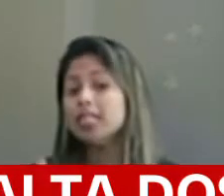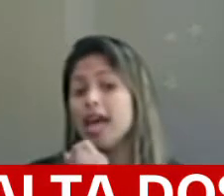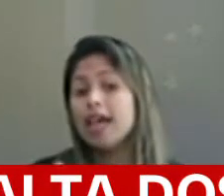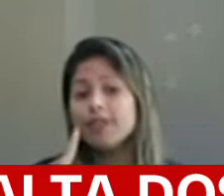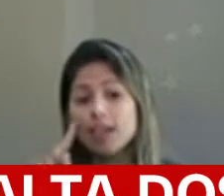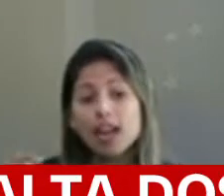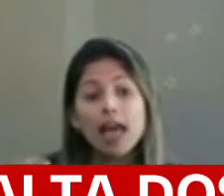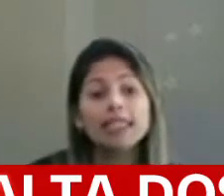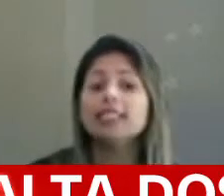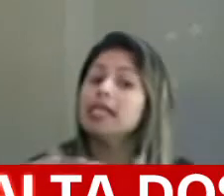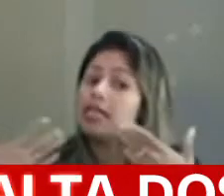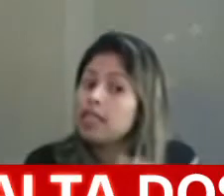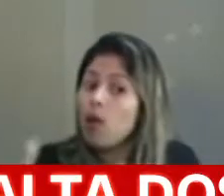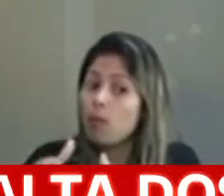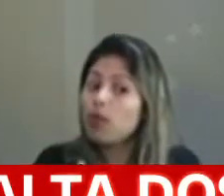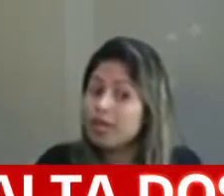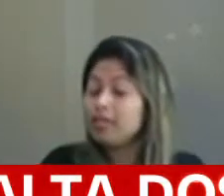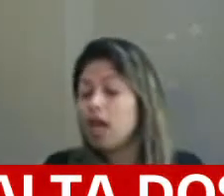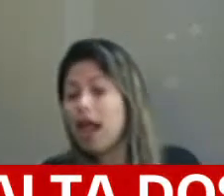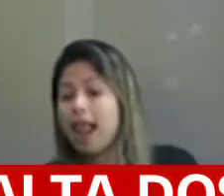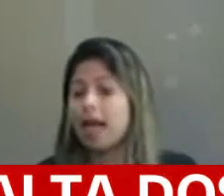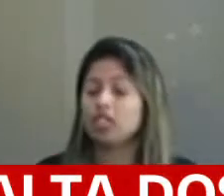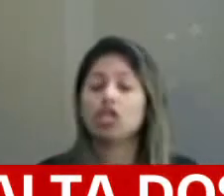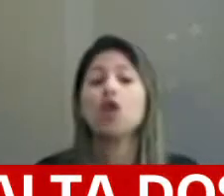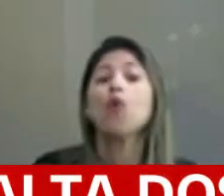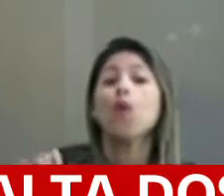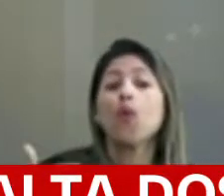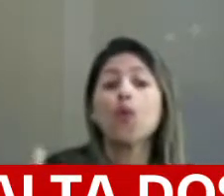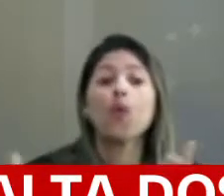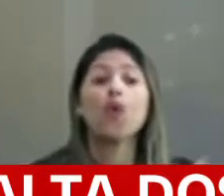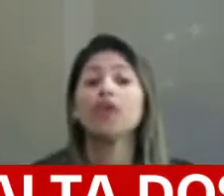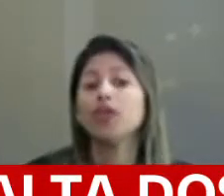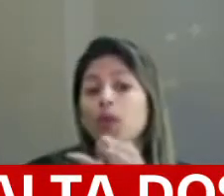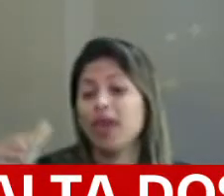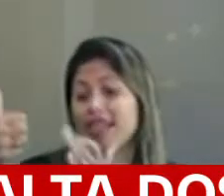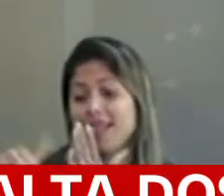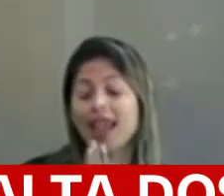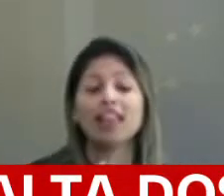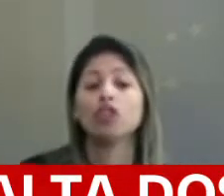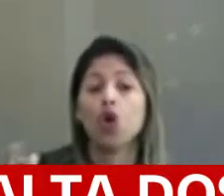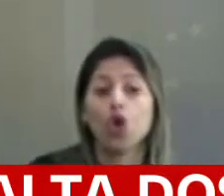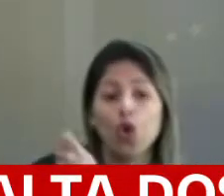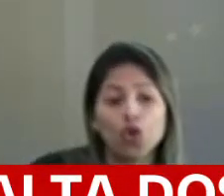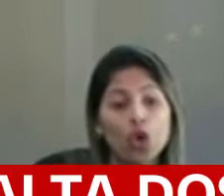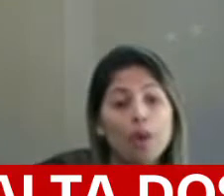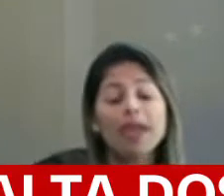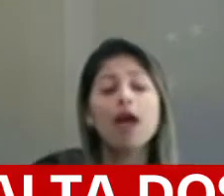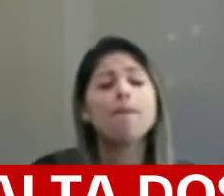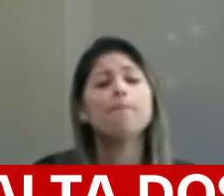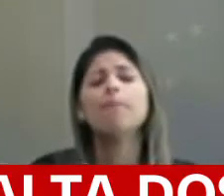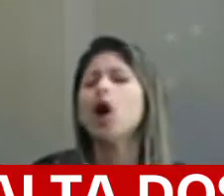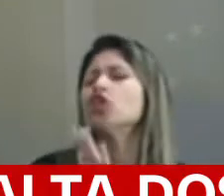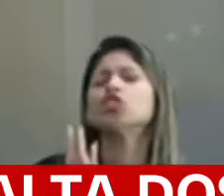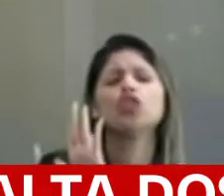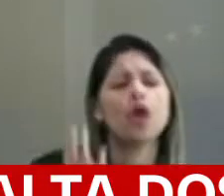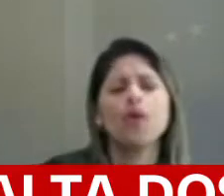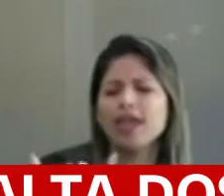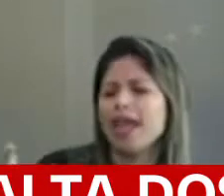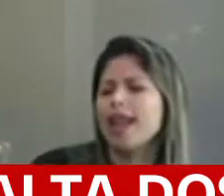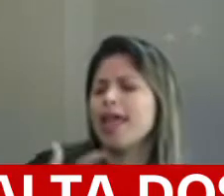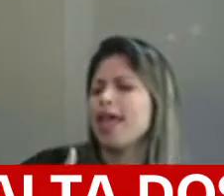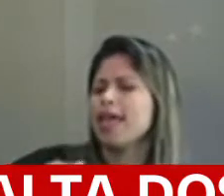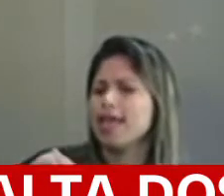Focus e estabilidade das outras variáveis econômicas, é possível estimar que a arrecadação de